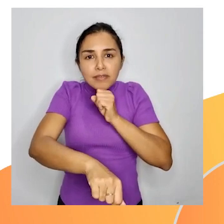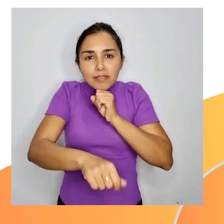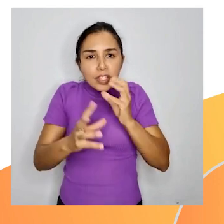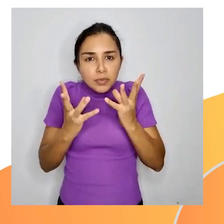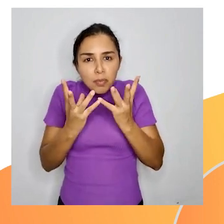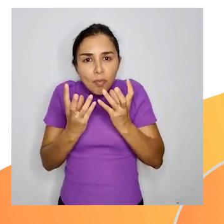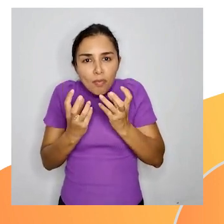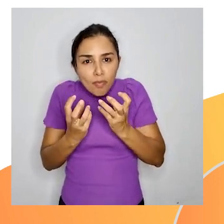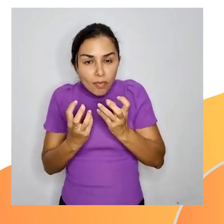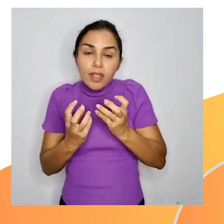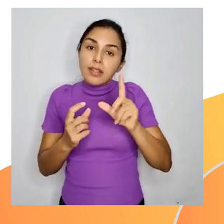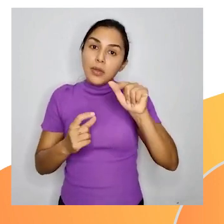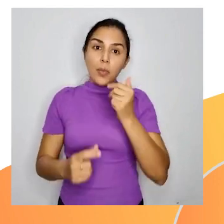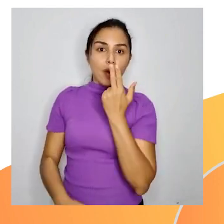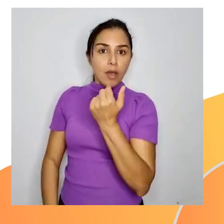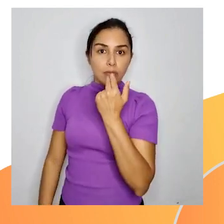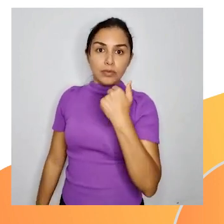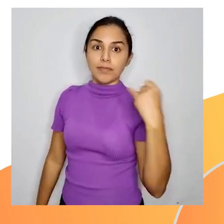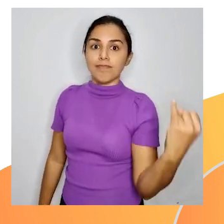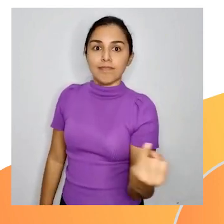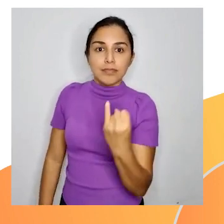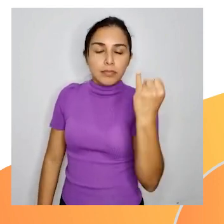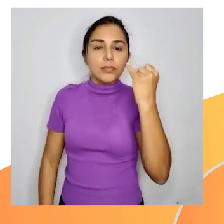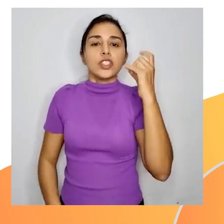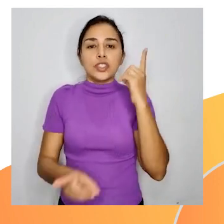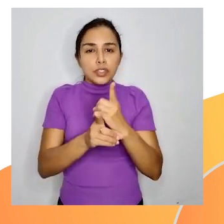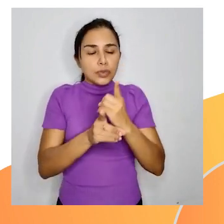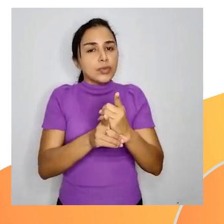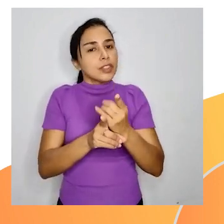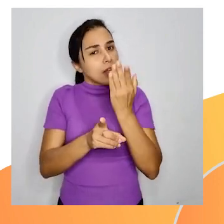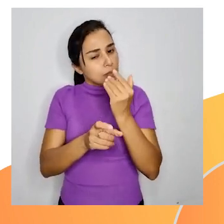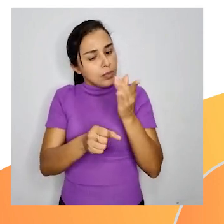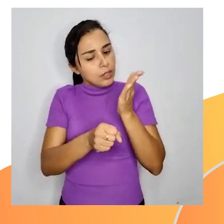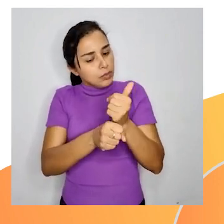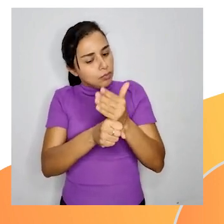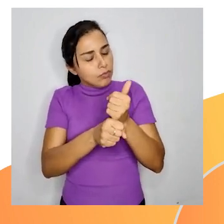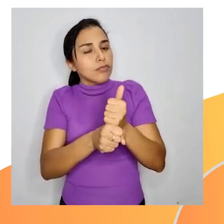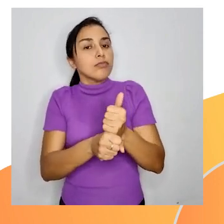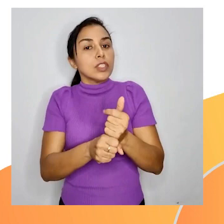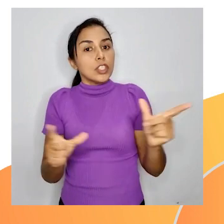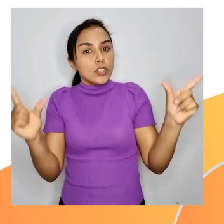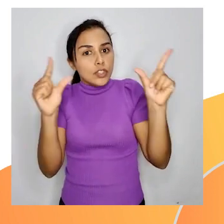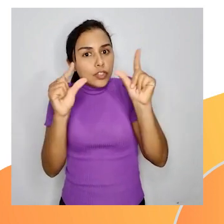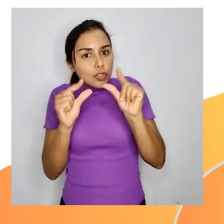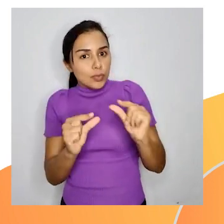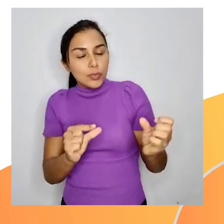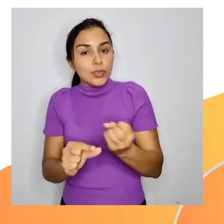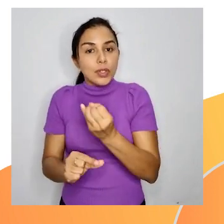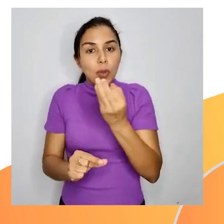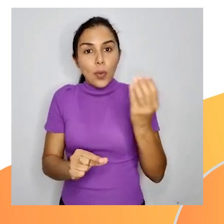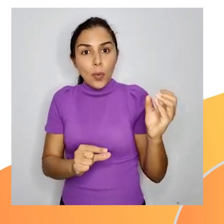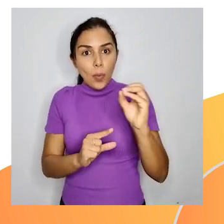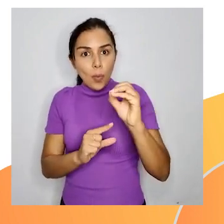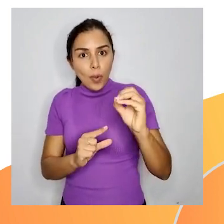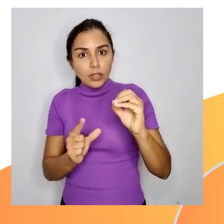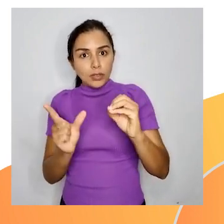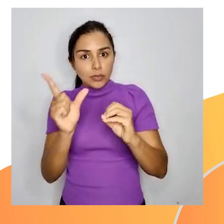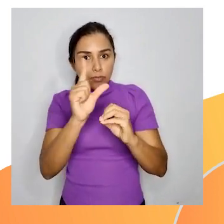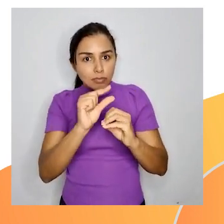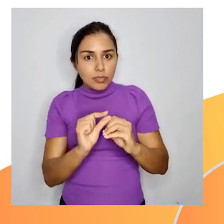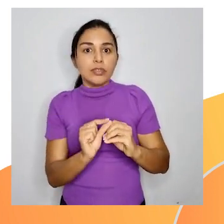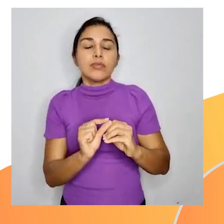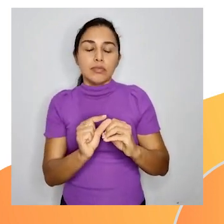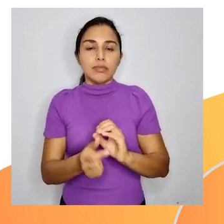Consequentemente, você tem um nutriente presente nessa batata que acaba diminuindo a concentração, diminuindo